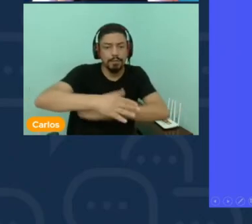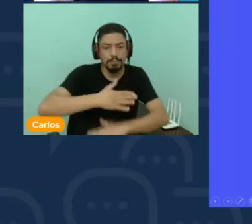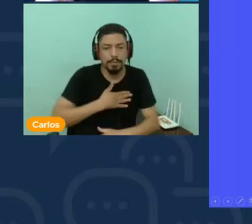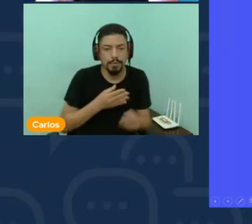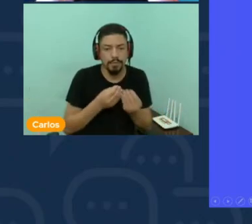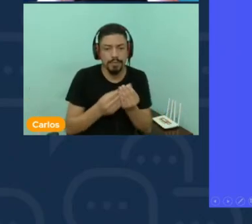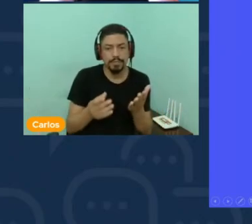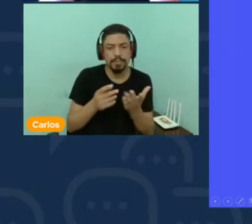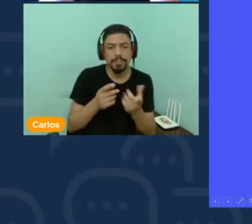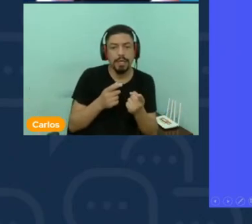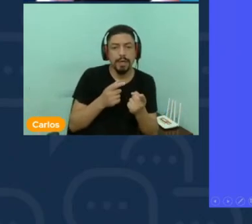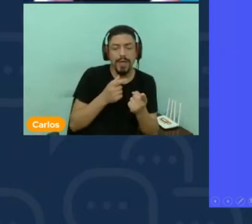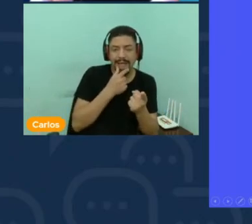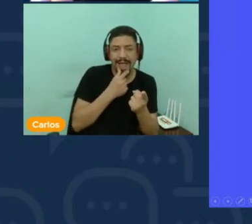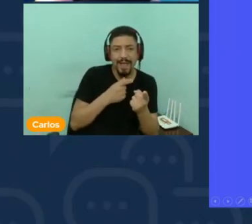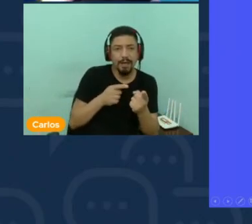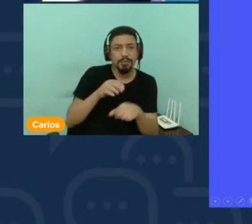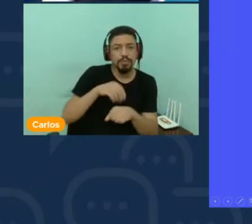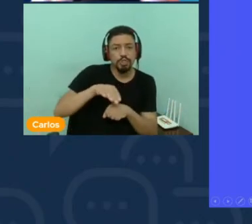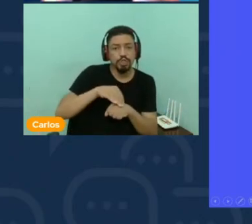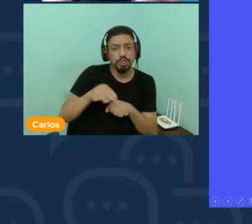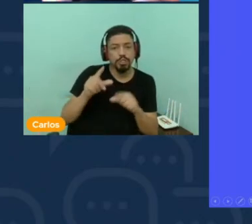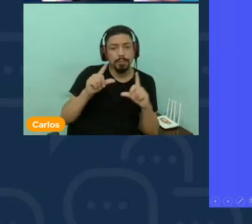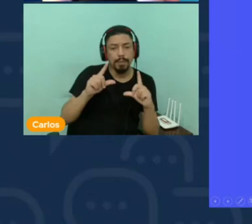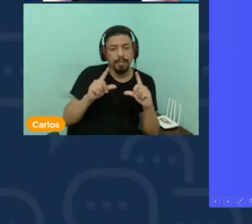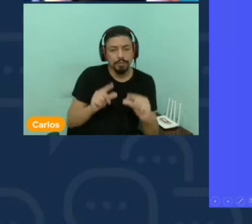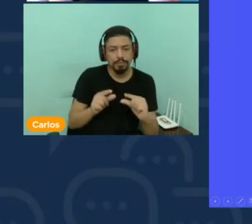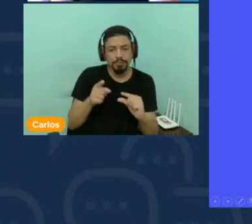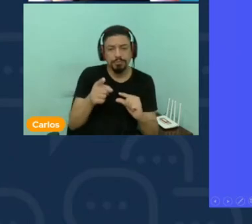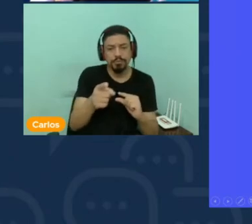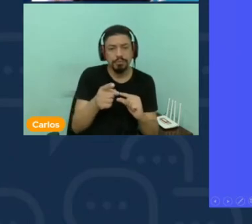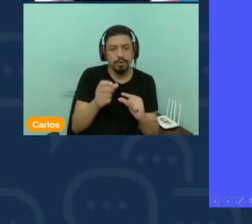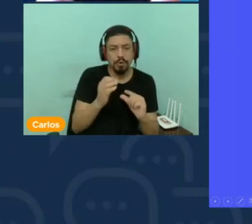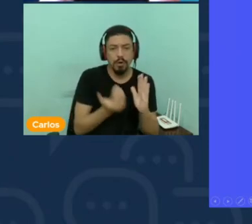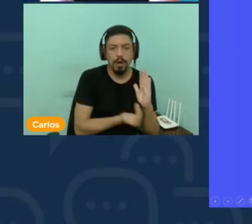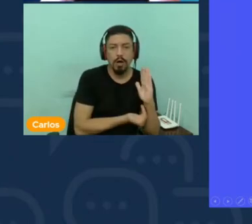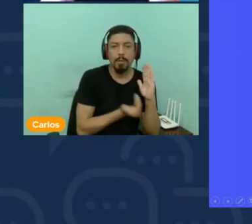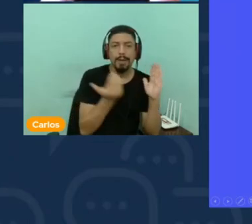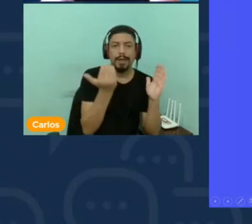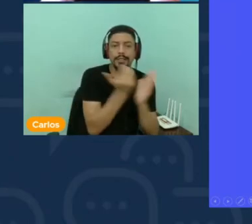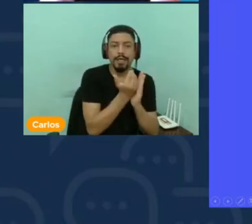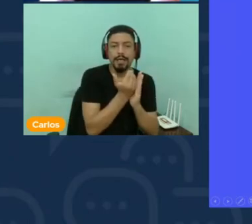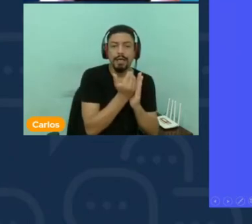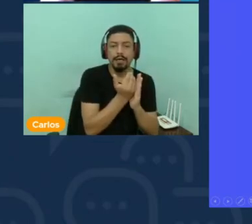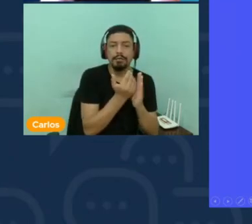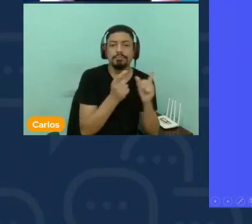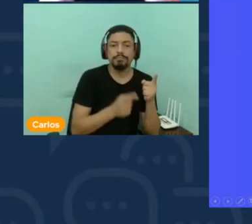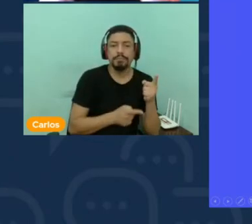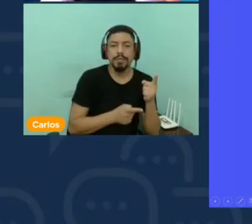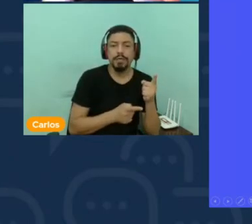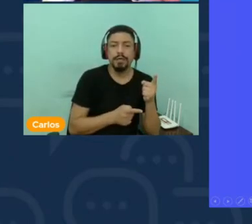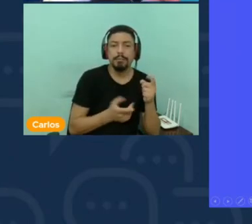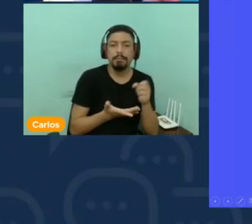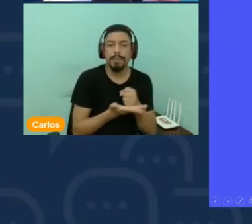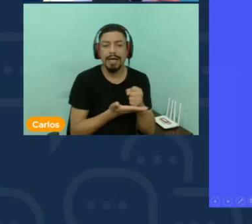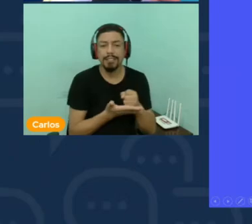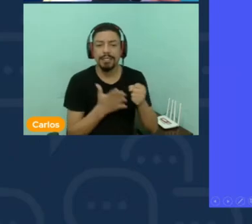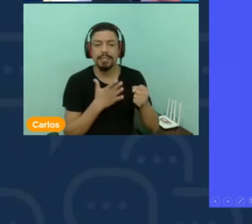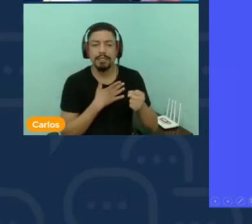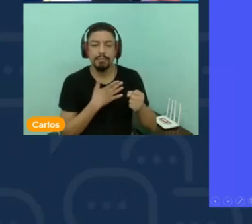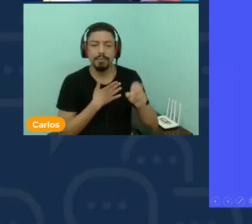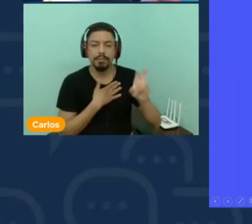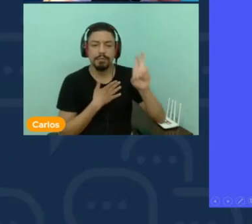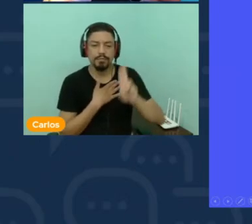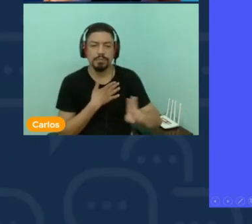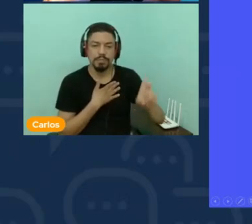que recomendações serão para eu lançados em poder ali agosto. diminuir Aí ou aqui tem aumentar, me as fornecer informações, recomendações ali com base na minha aqui, ó,